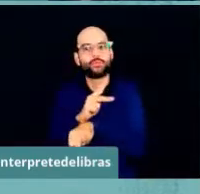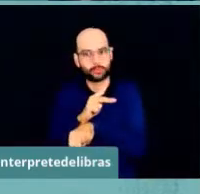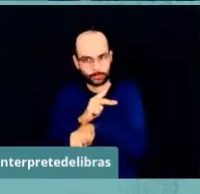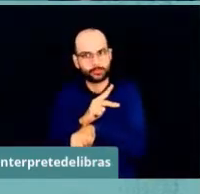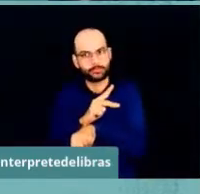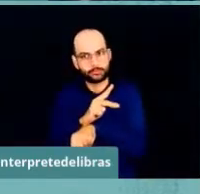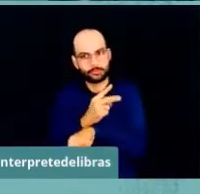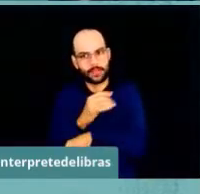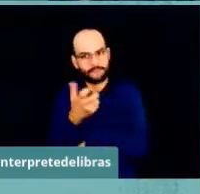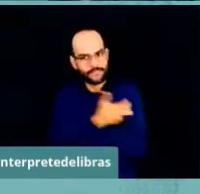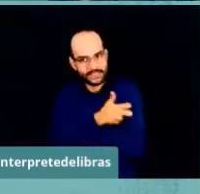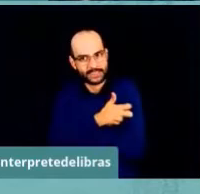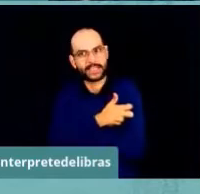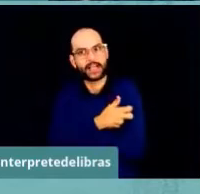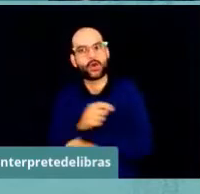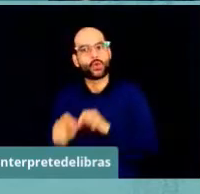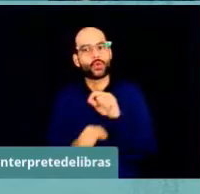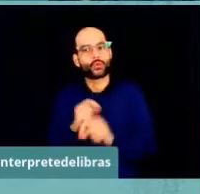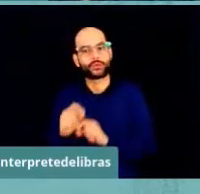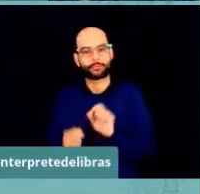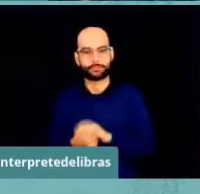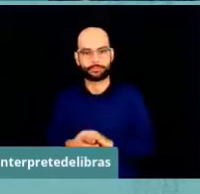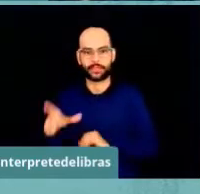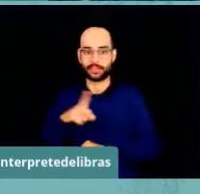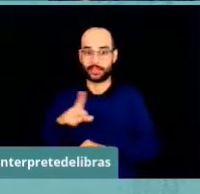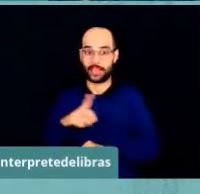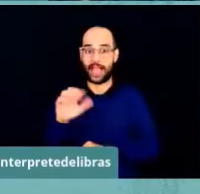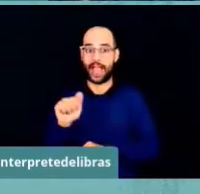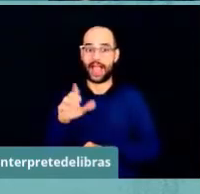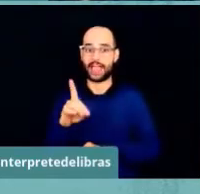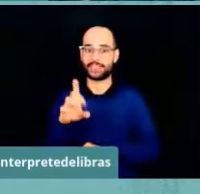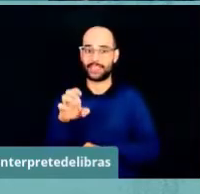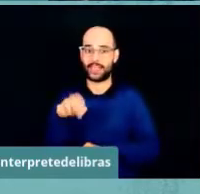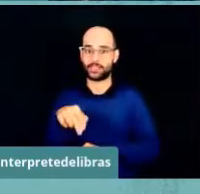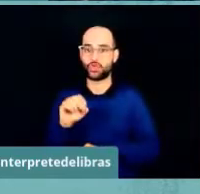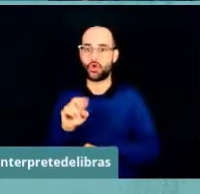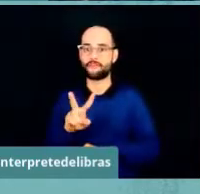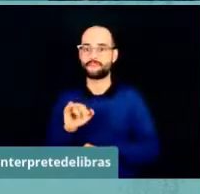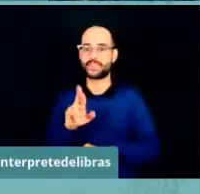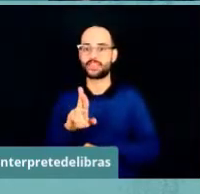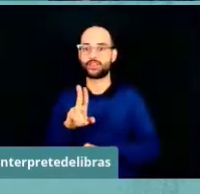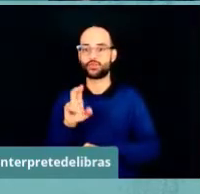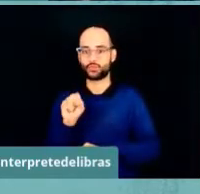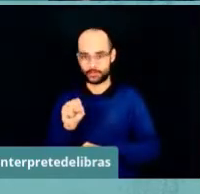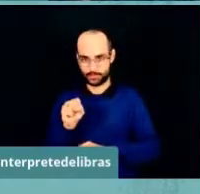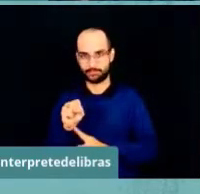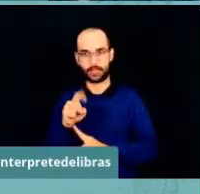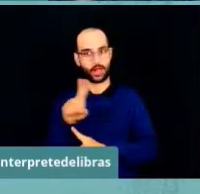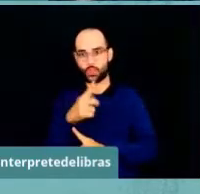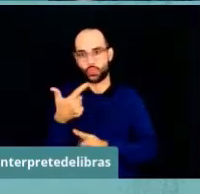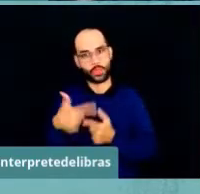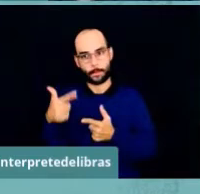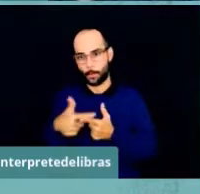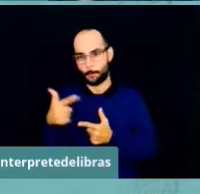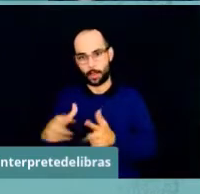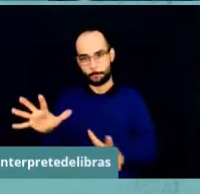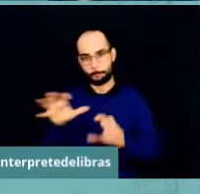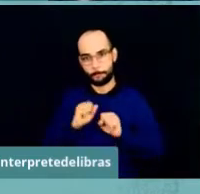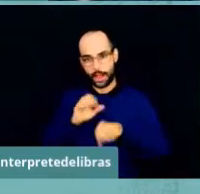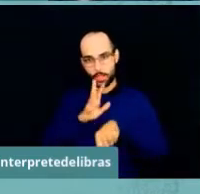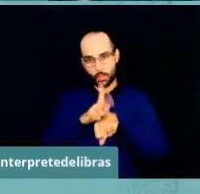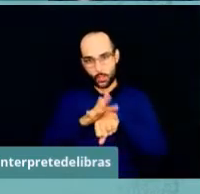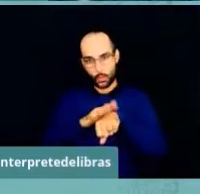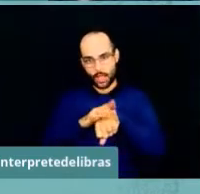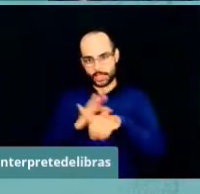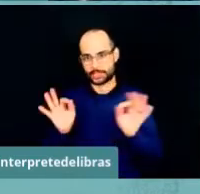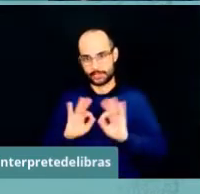coronavírus, geralmente está se usando um adenovírus, que é um adenovírus que não causa doença. Essa tem sido, pelo menos